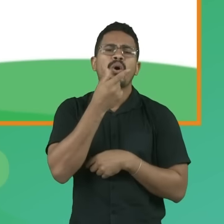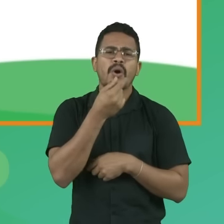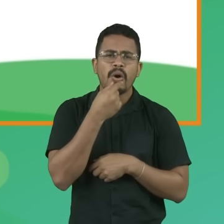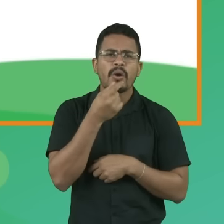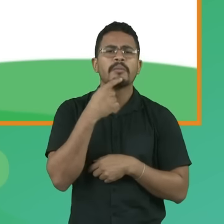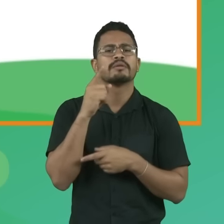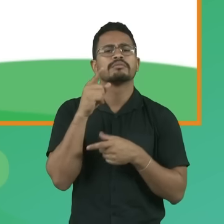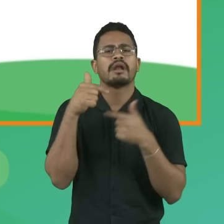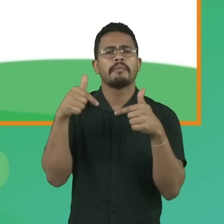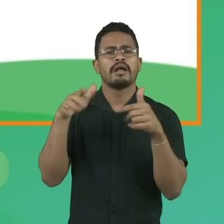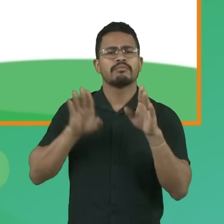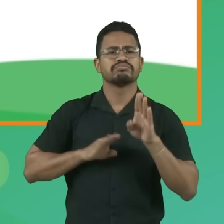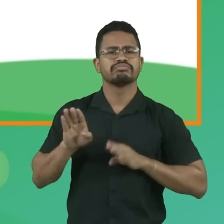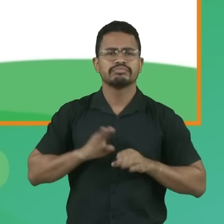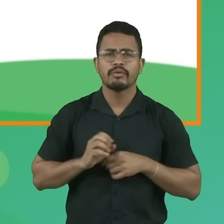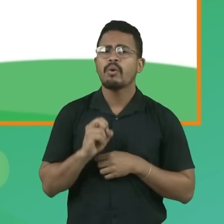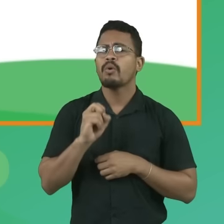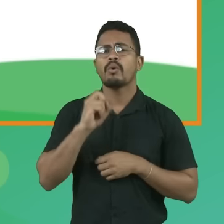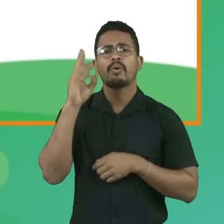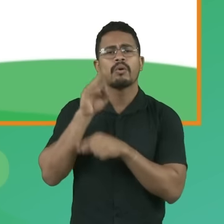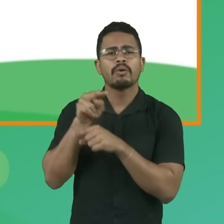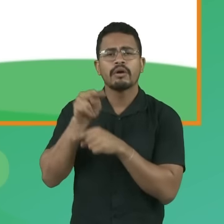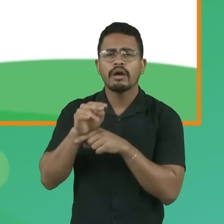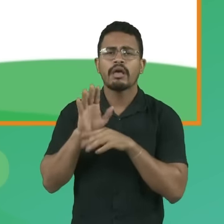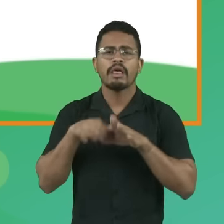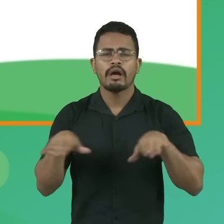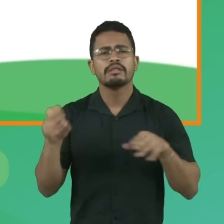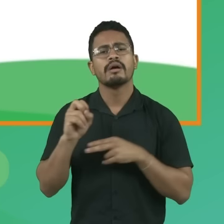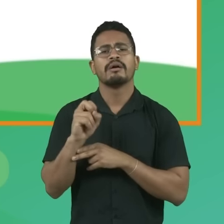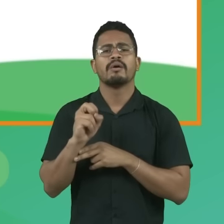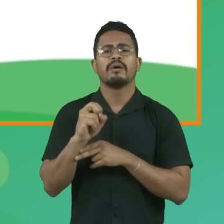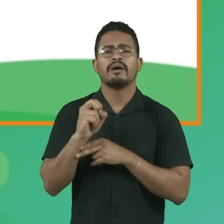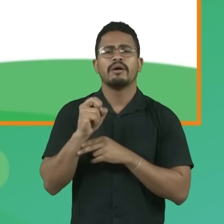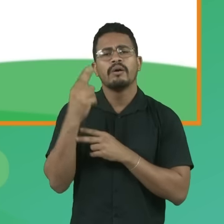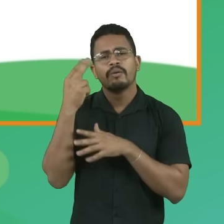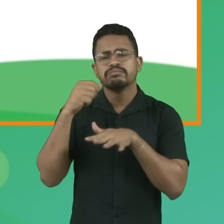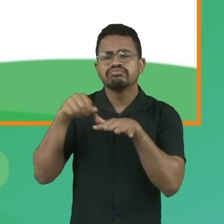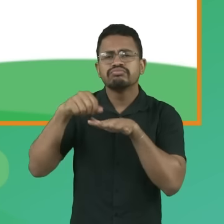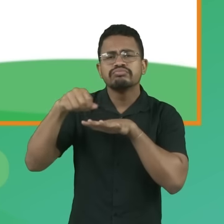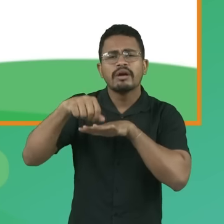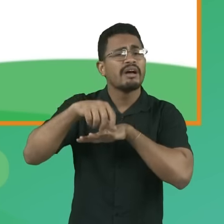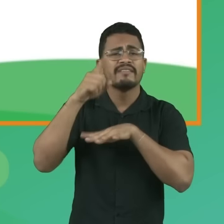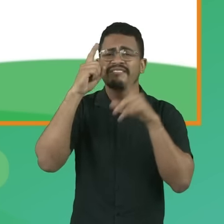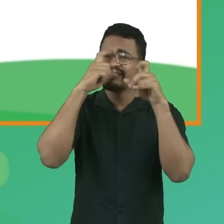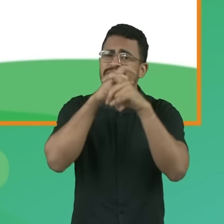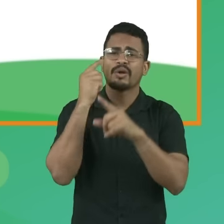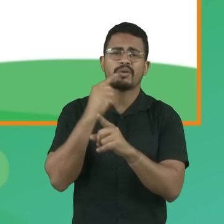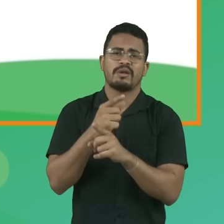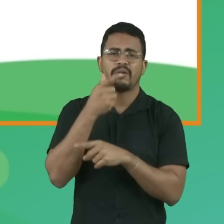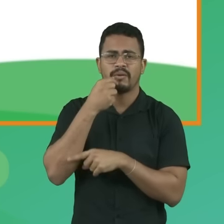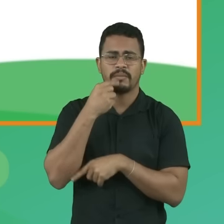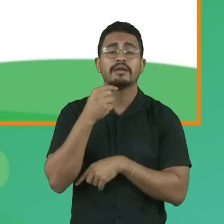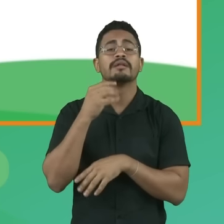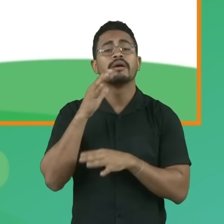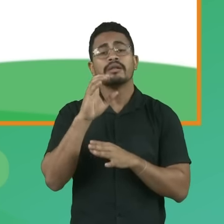empregados domésticos, cuidadores de crianças, manicures, né? Da mesma forma que é mais difícil a gente encontrar mulheres